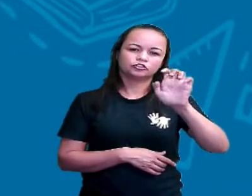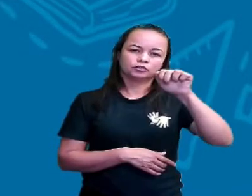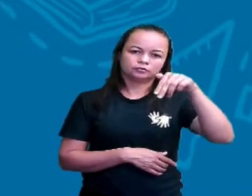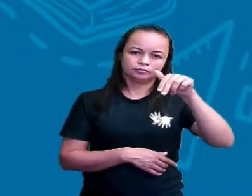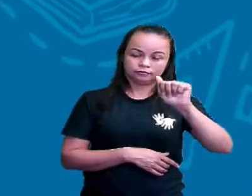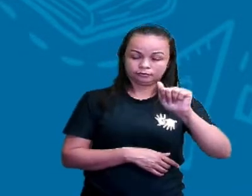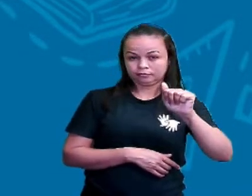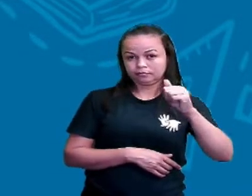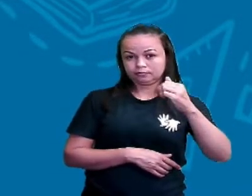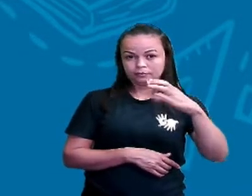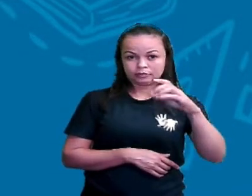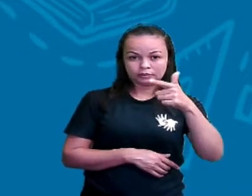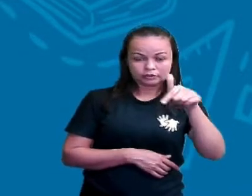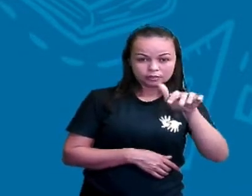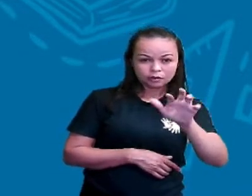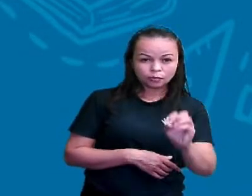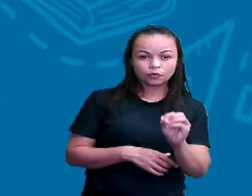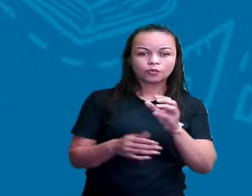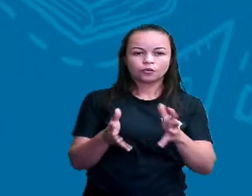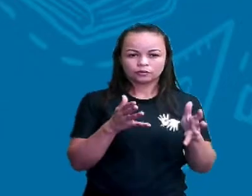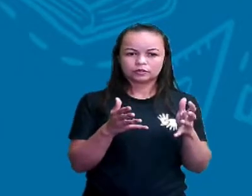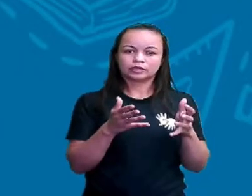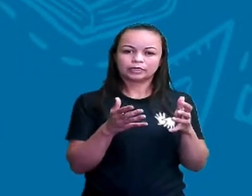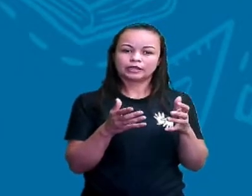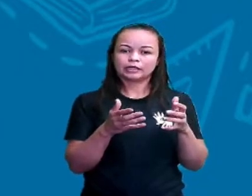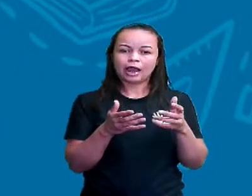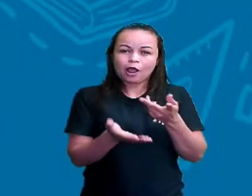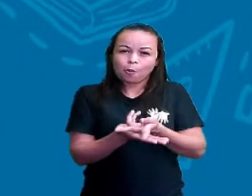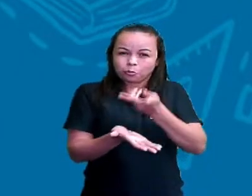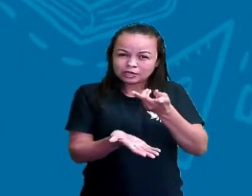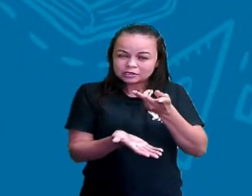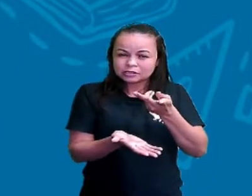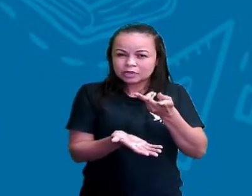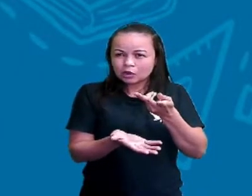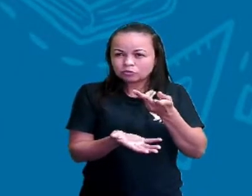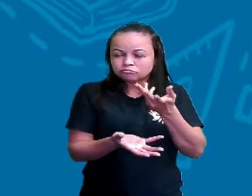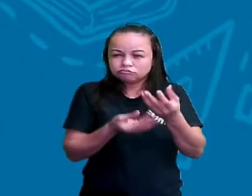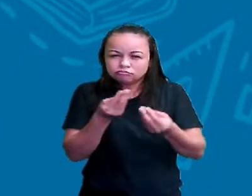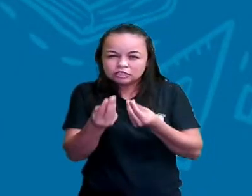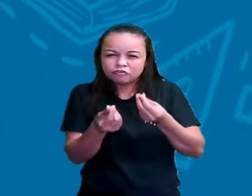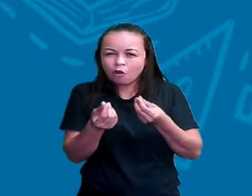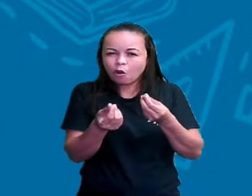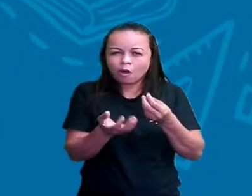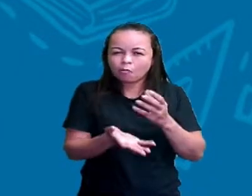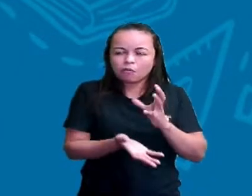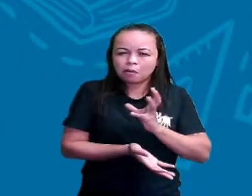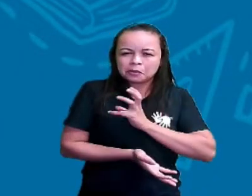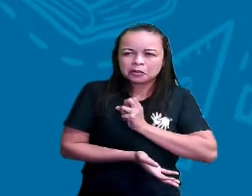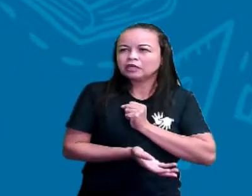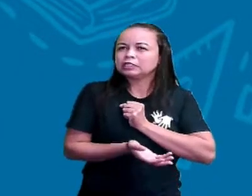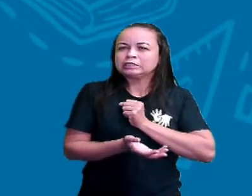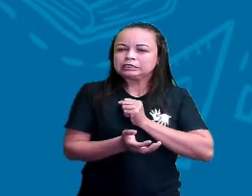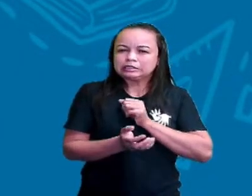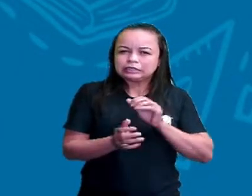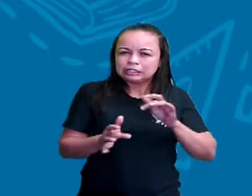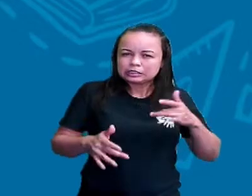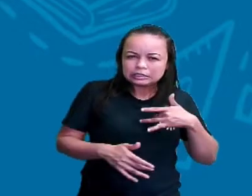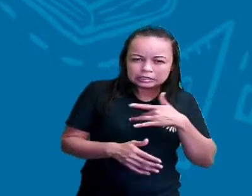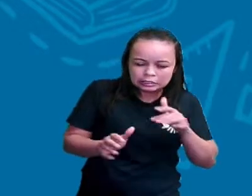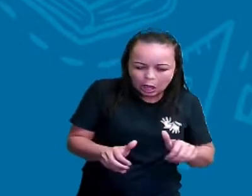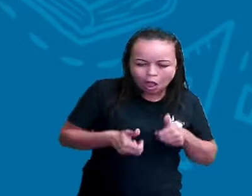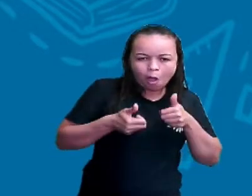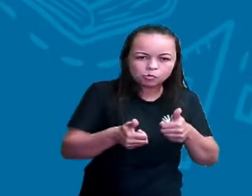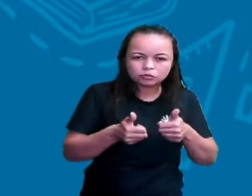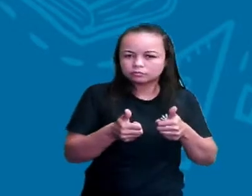historicamente, infelizmente, não ocorreu de forma amorosa, de forma saudável. A gente tem uma